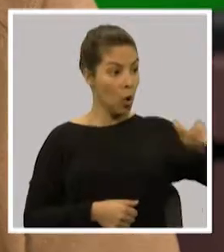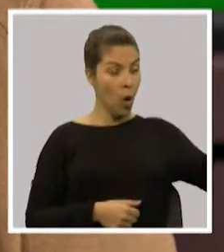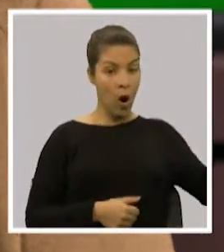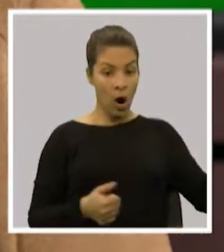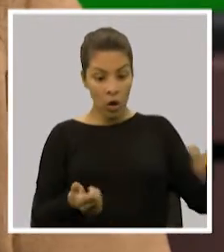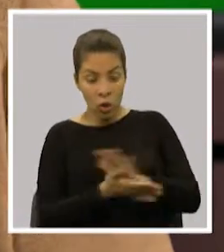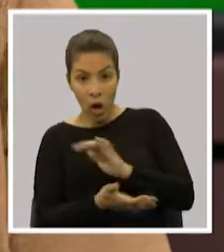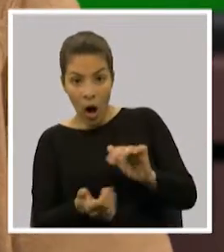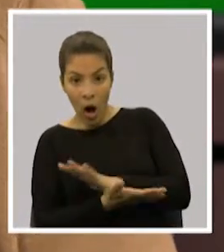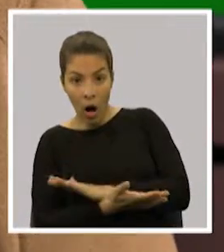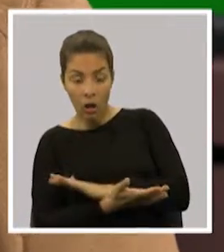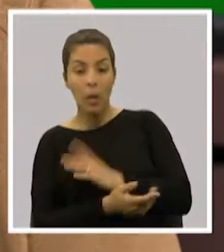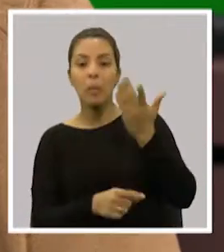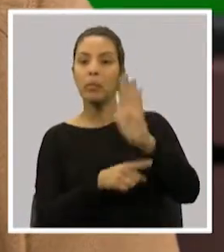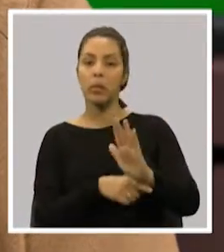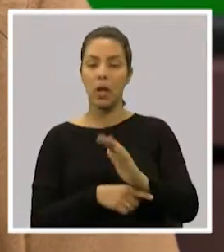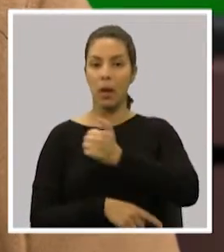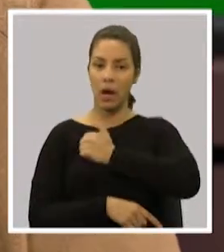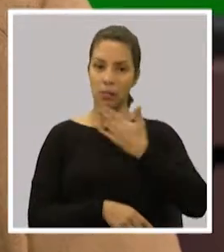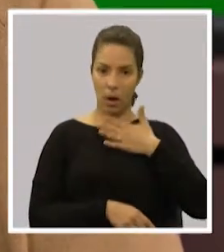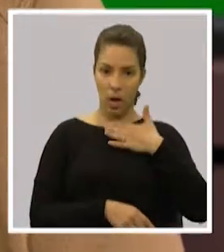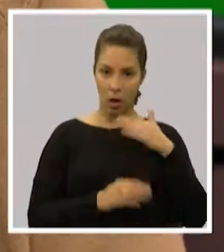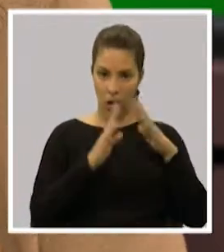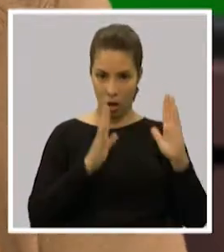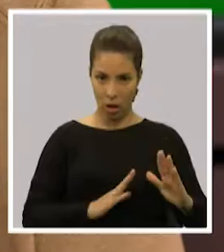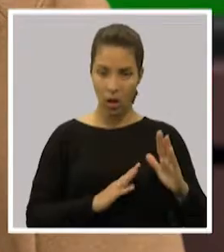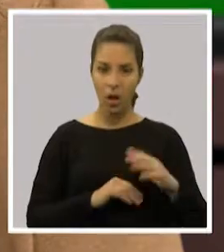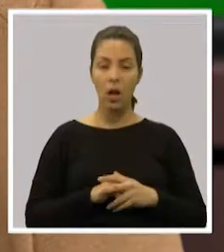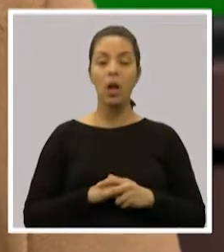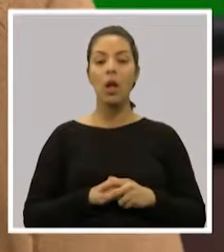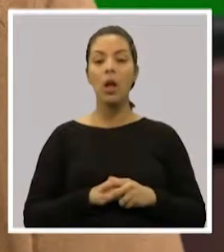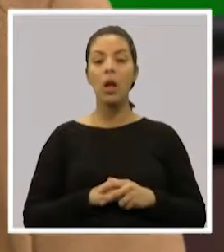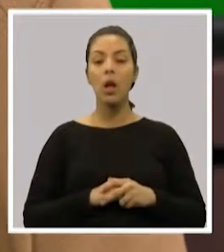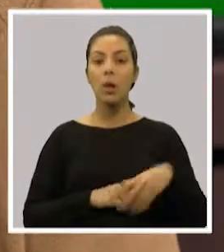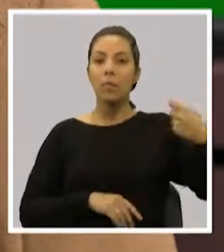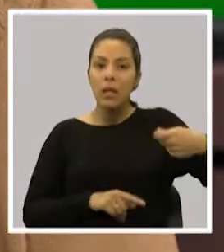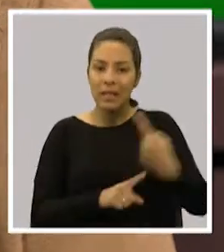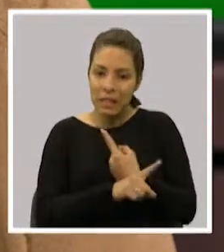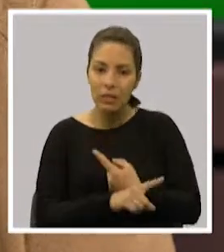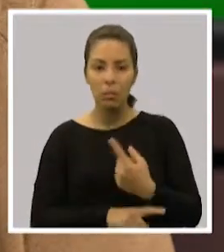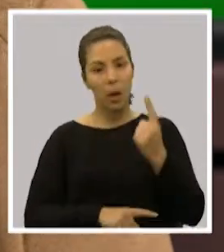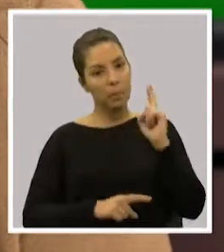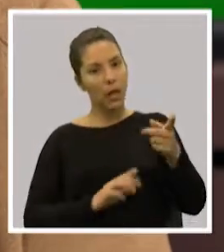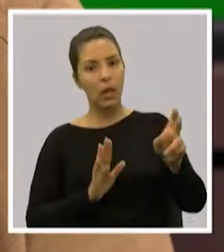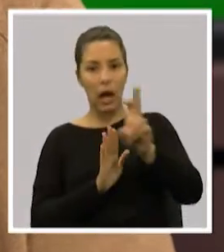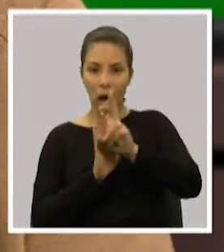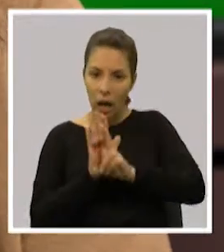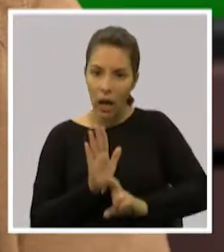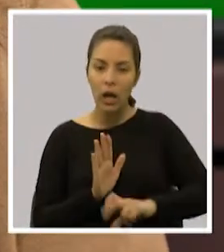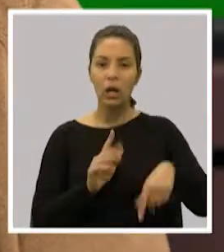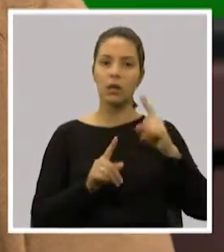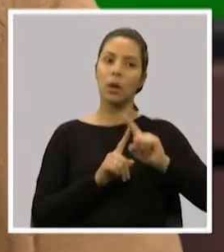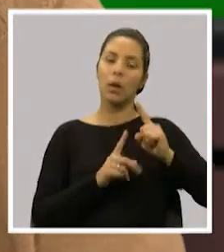um jornalista que tem acreditação permanente, por exemplo, na Casa Branca, acompanhar a Casa Branca, não é? Implica regras, implica um certo